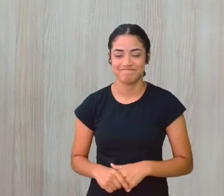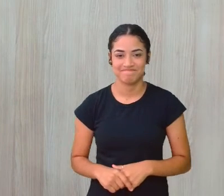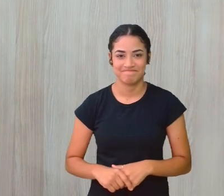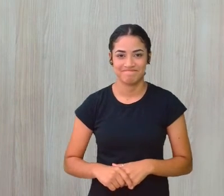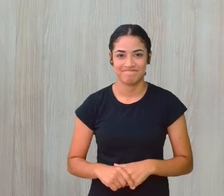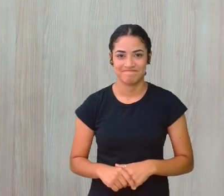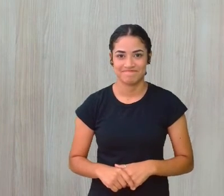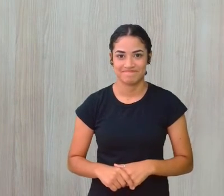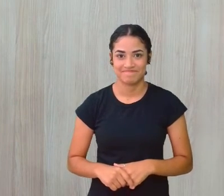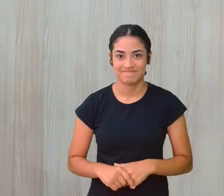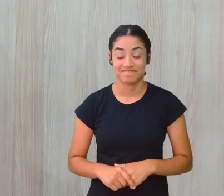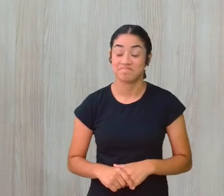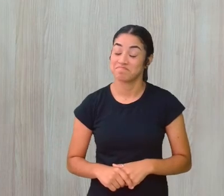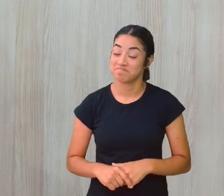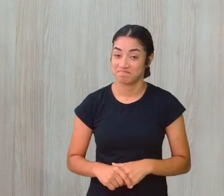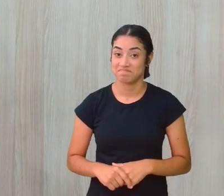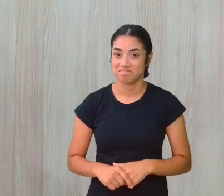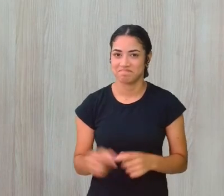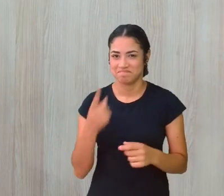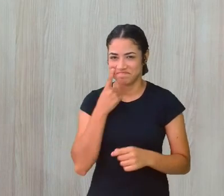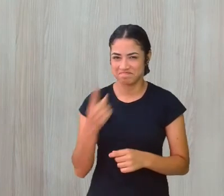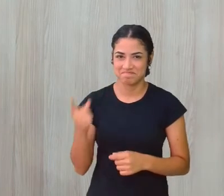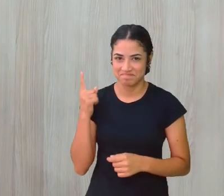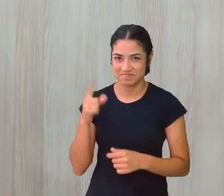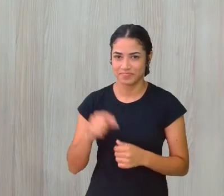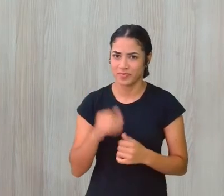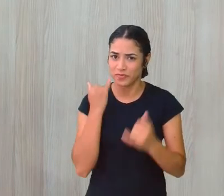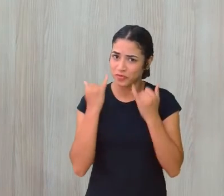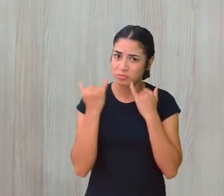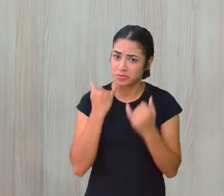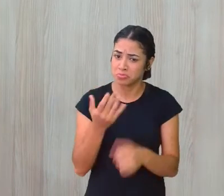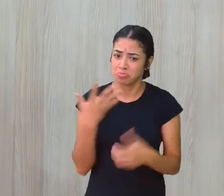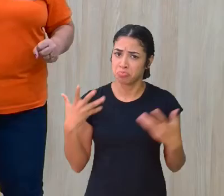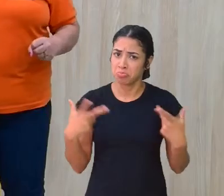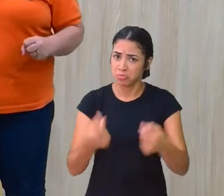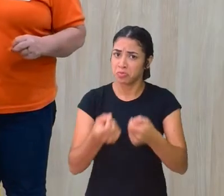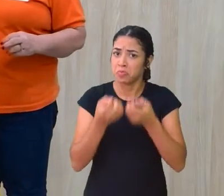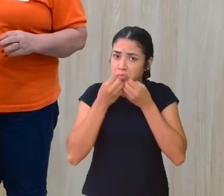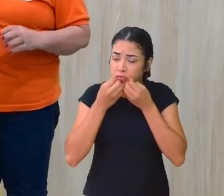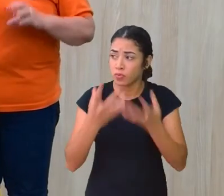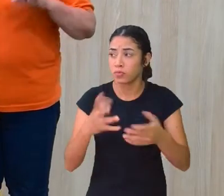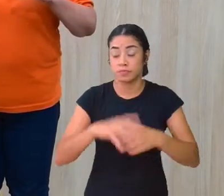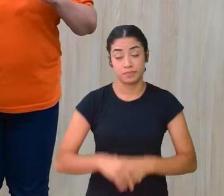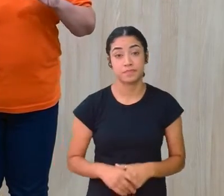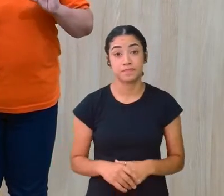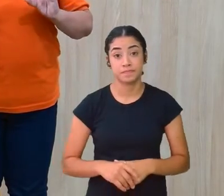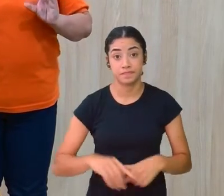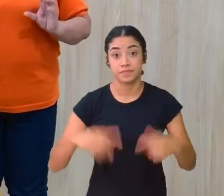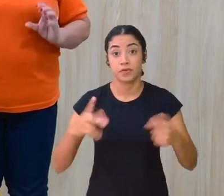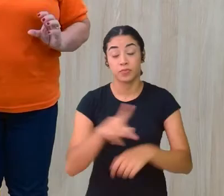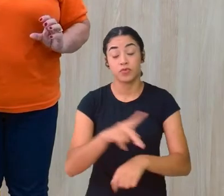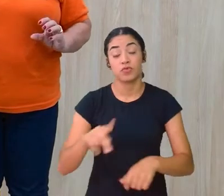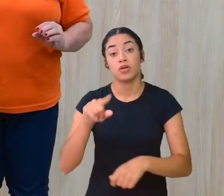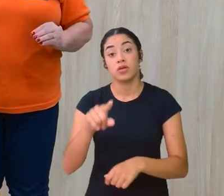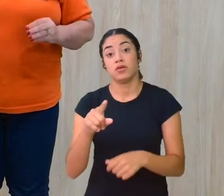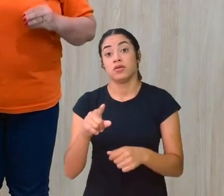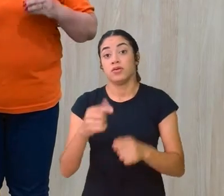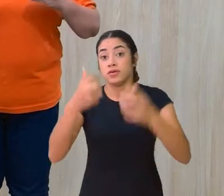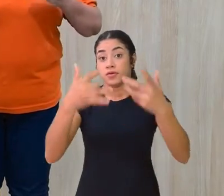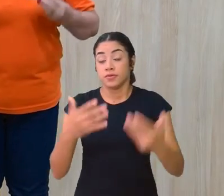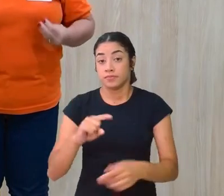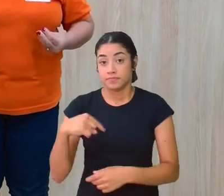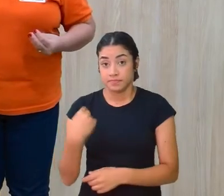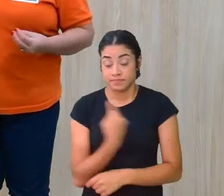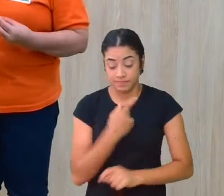Tudo bem? Vejam, pessoal, que informação maravilhosa a professora Marta. A professora Marta está colocando para a gente